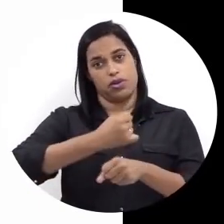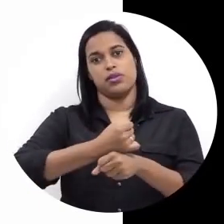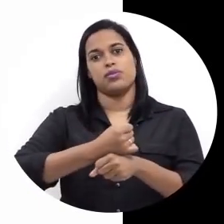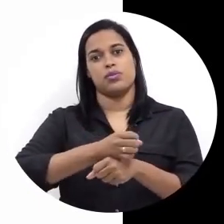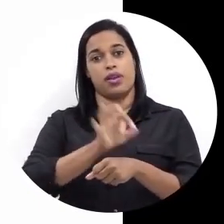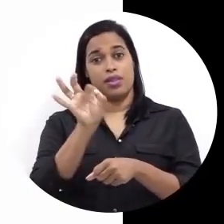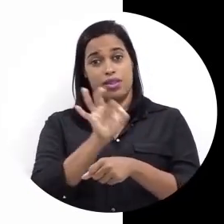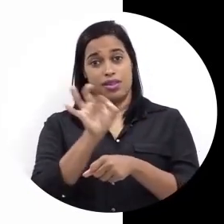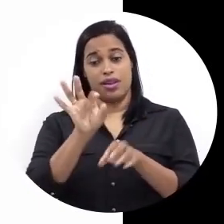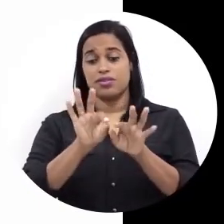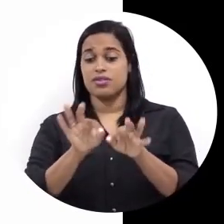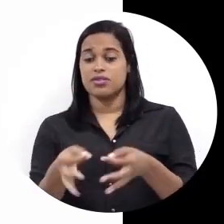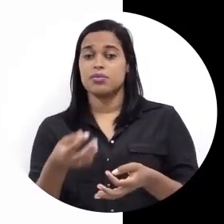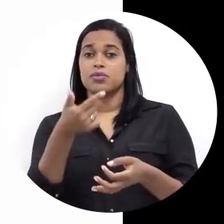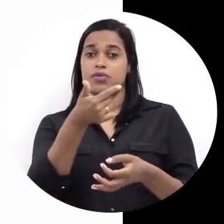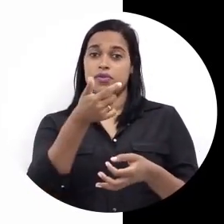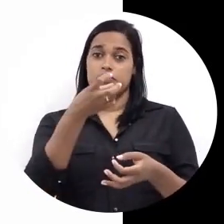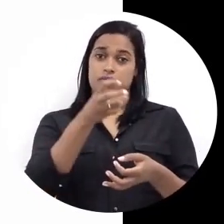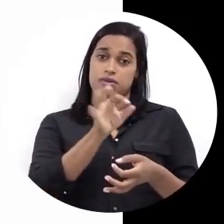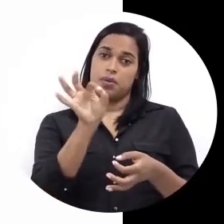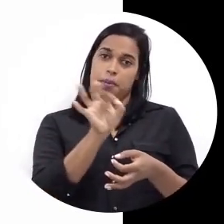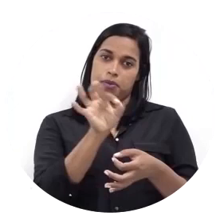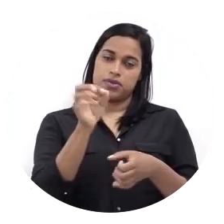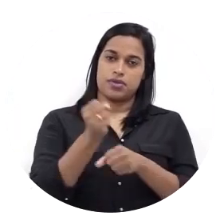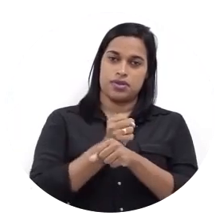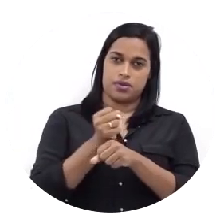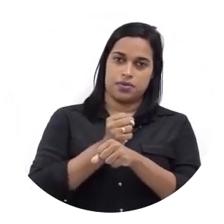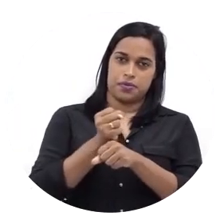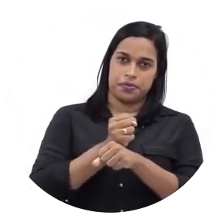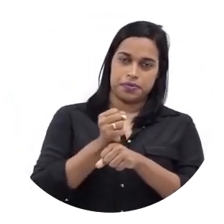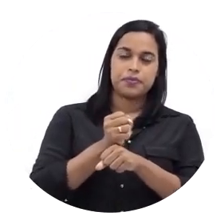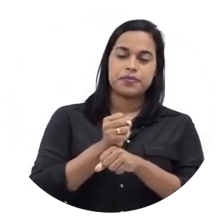a taxa de juros simples de 25% ao ano.